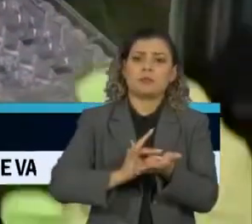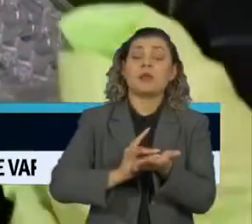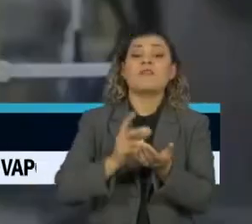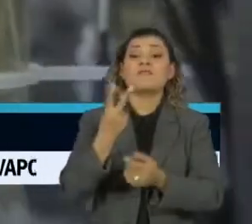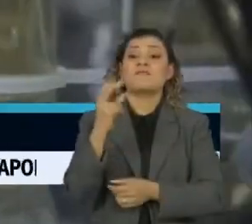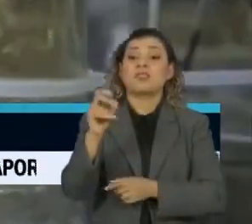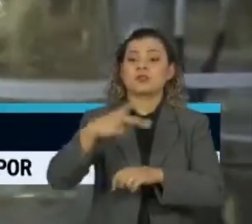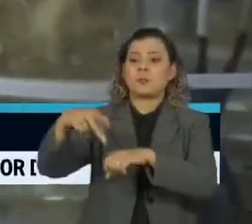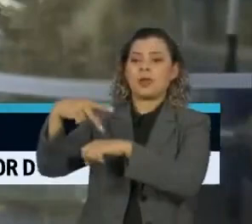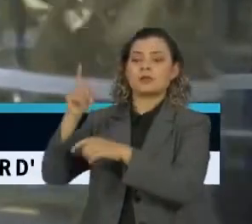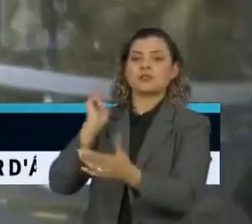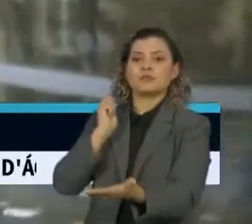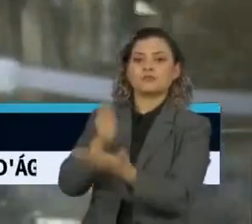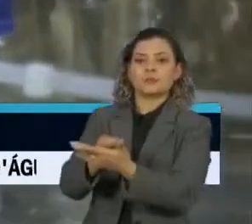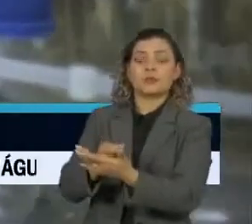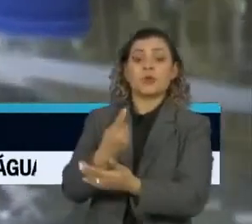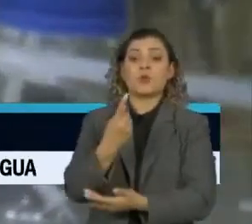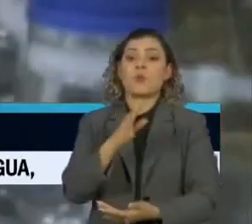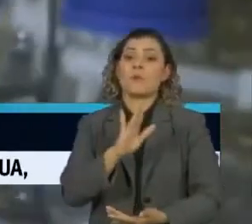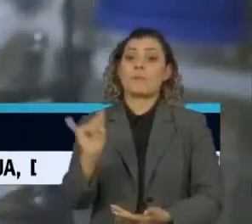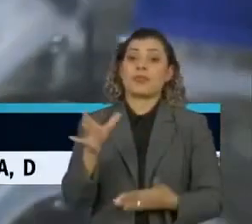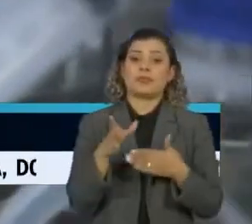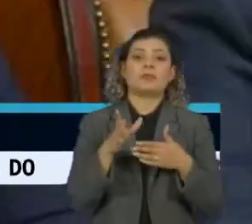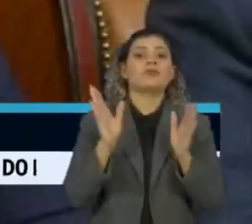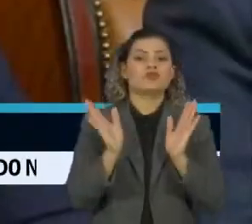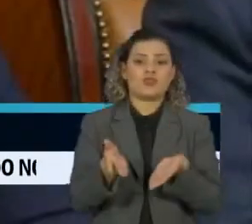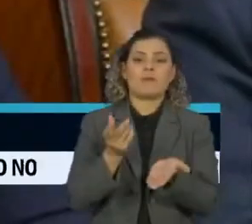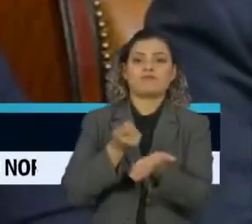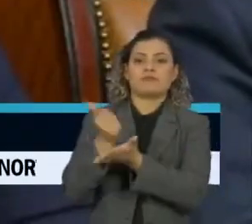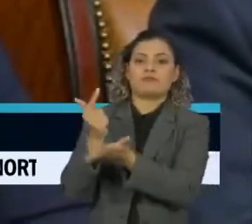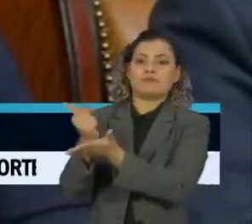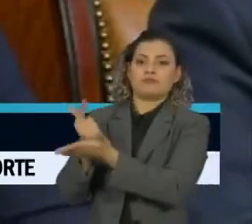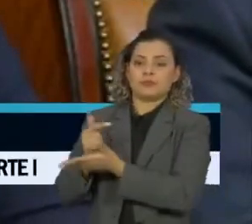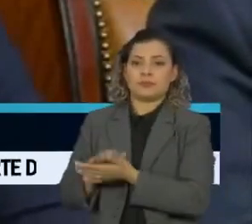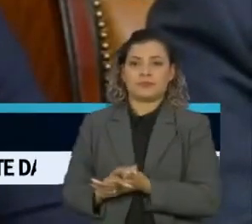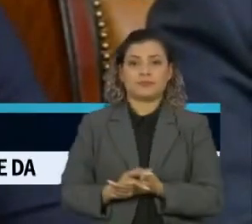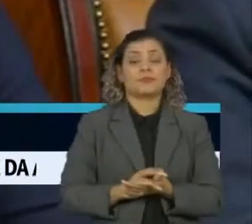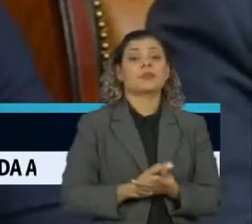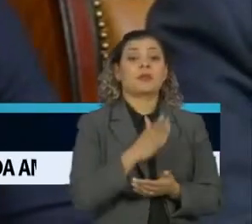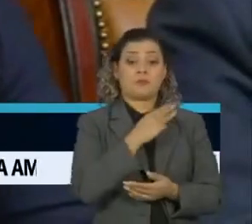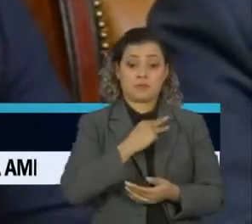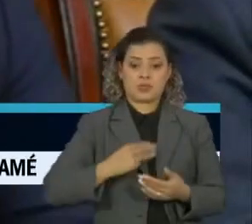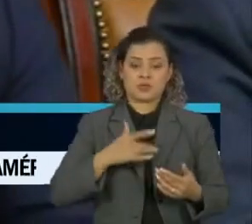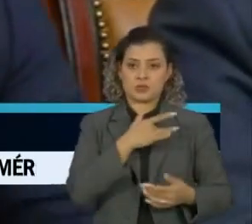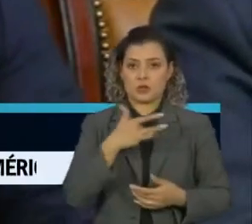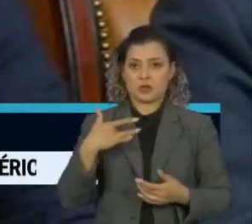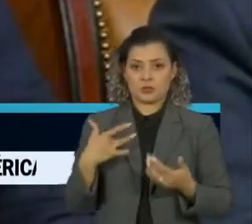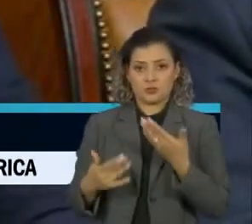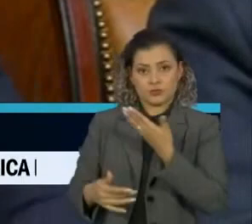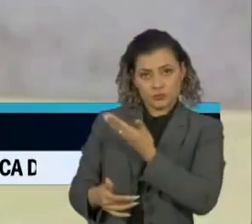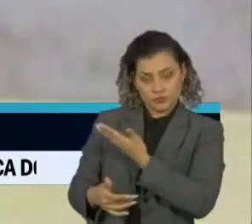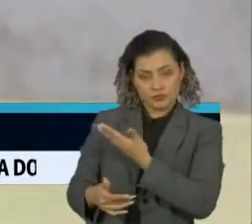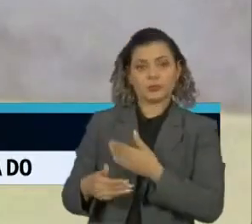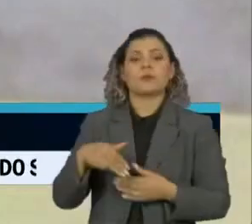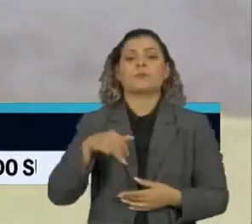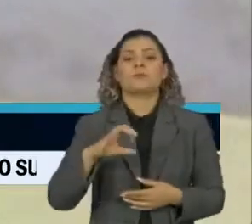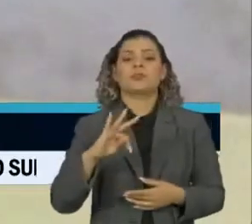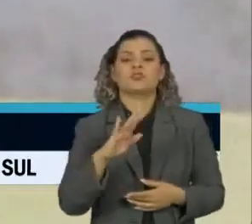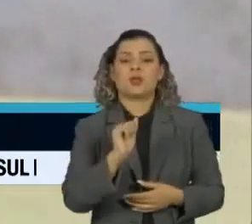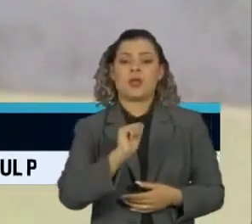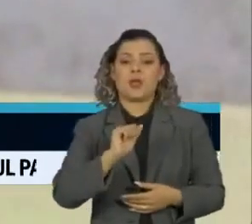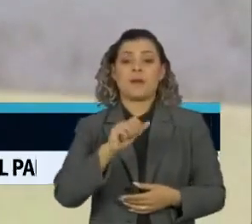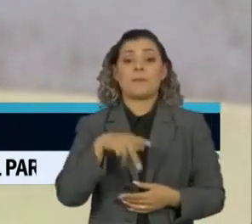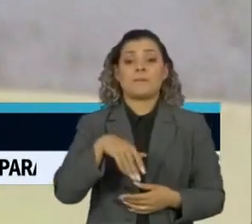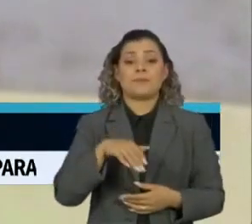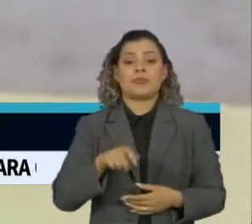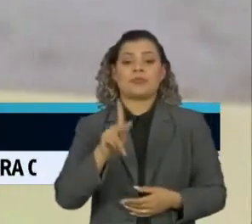países que já encomendaram mais de 1 bilhão de doses. Segundo o ministro da Saúde russo, Mikhail Murashko, o primeiro lote está